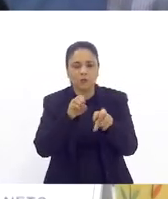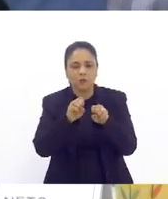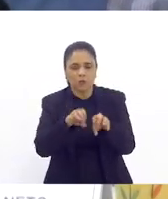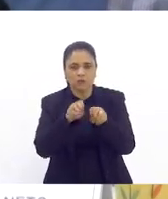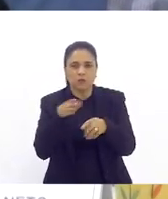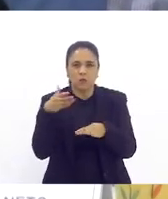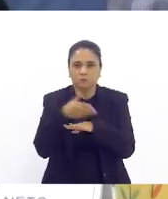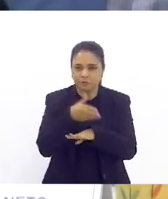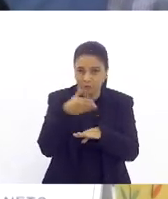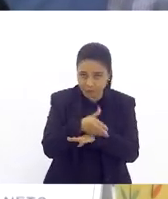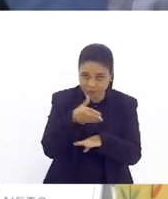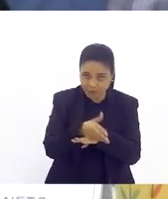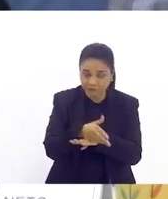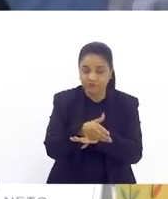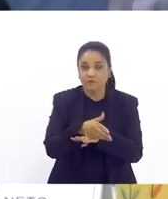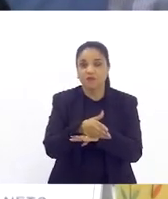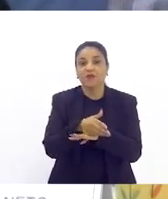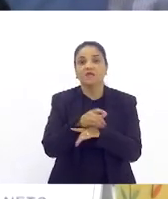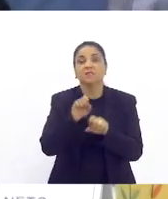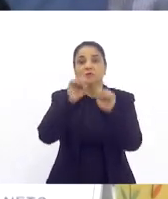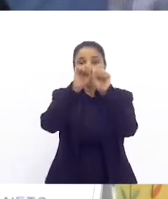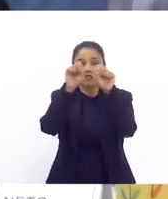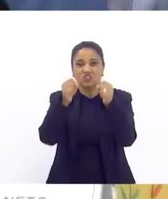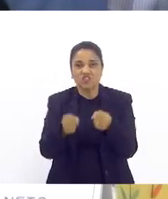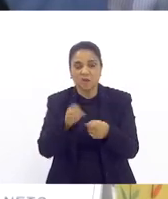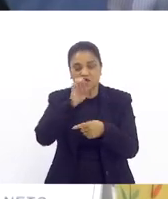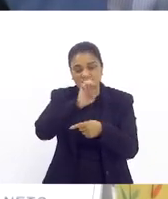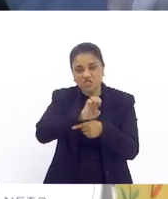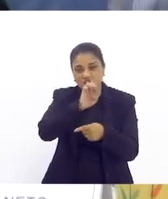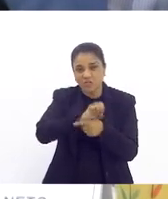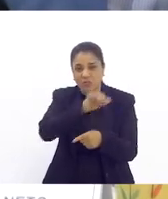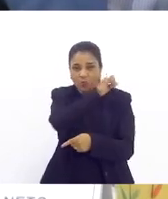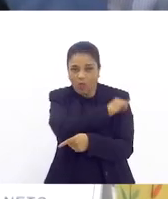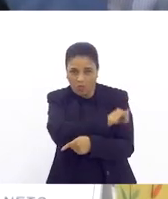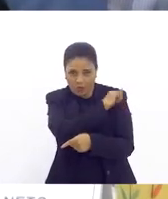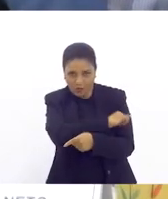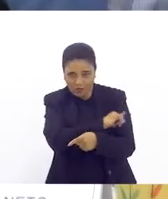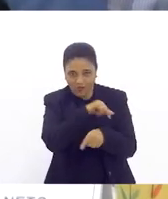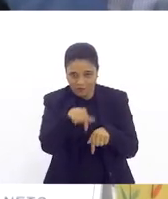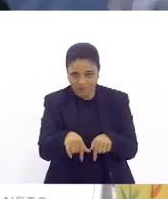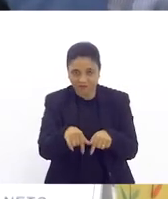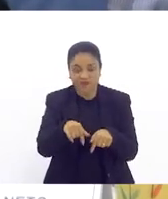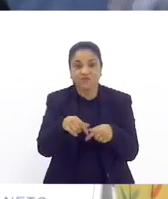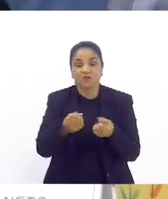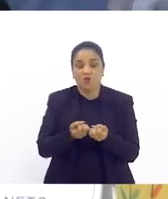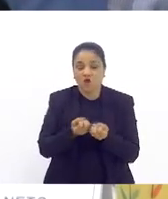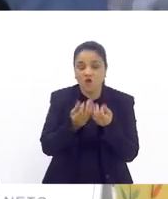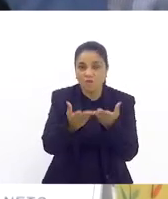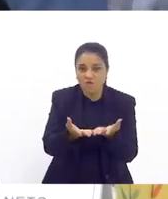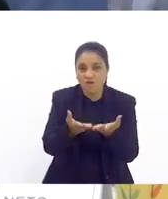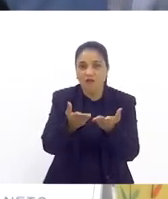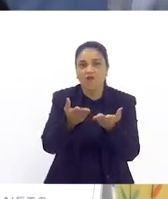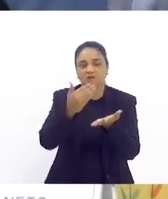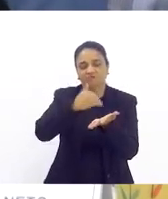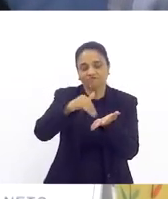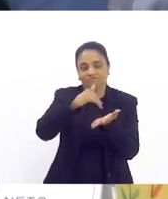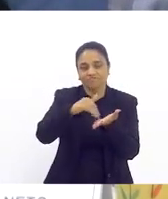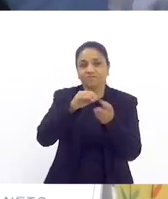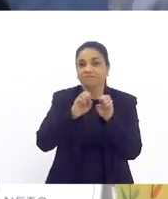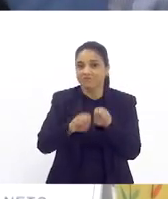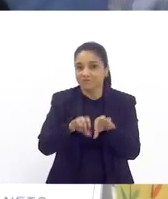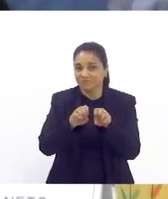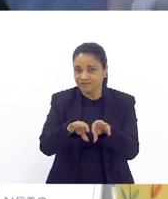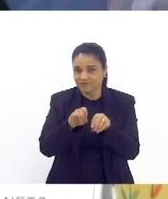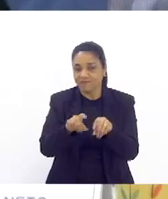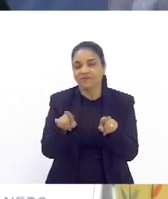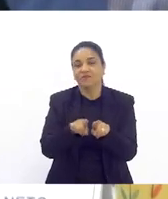principalmente eh o sistema Estadual de Educação através da oferta de educação pela Secretaria Estadual de Educação e também